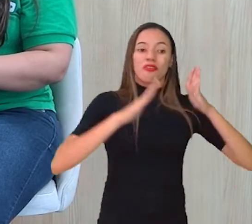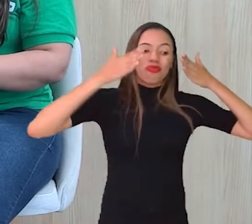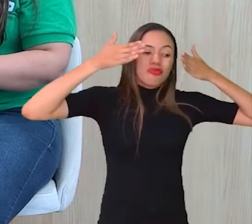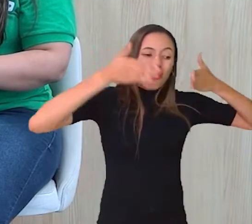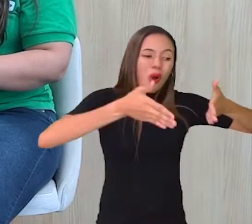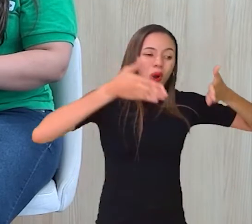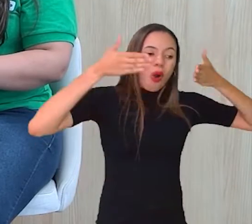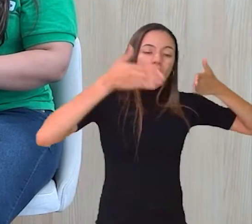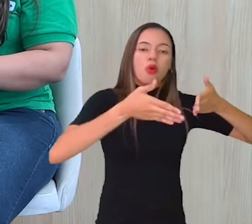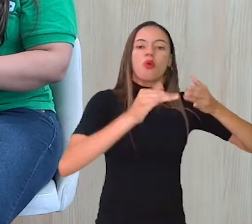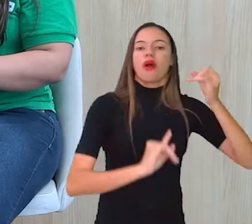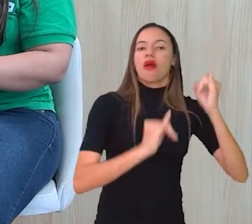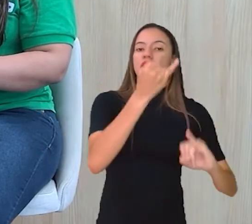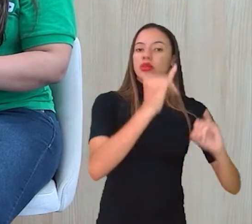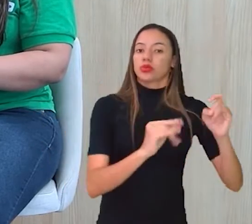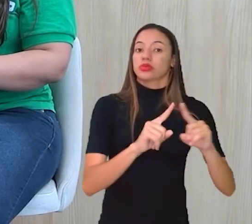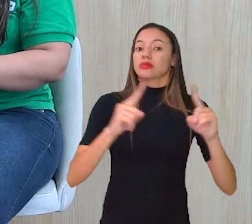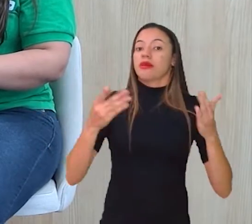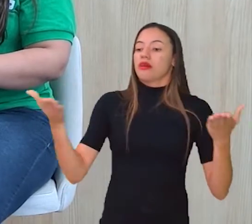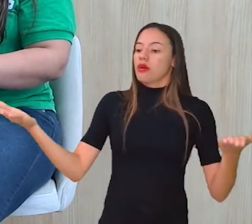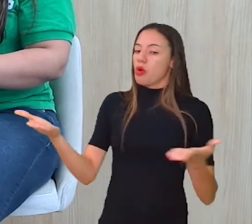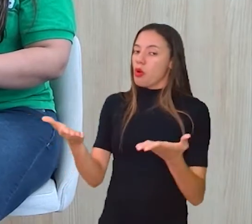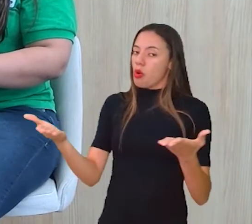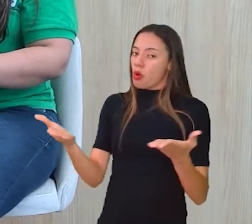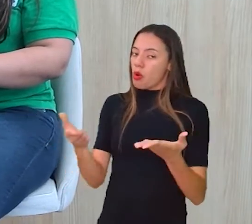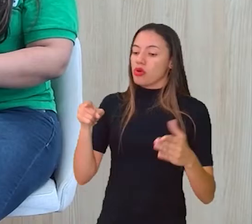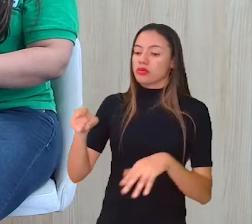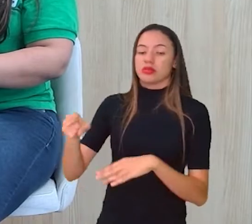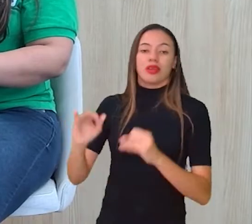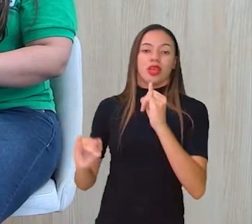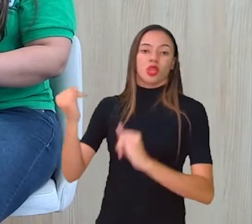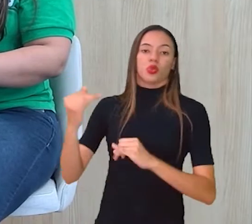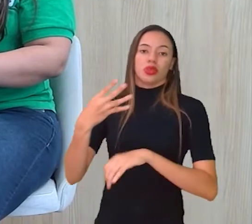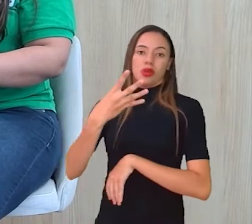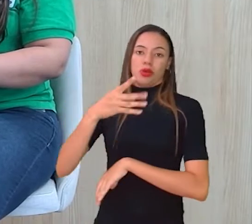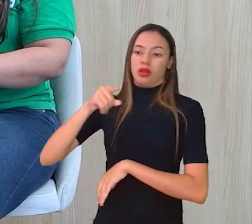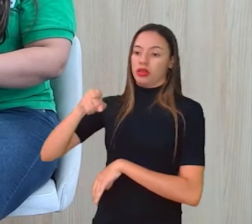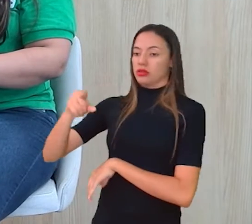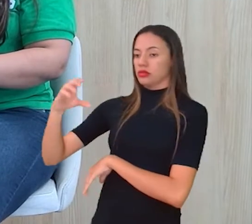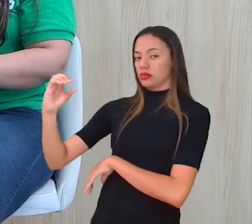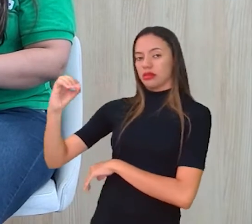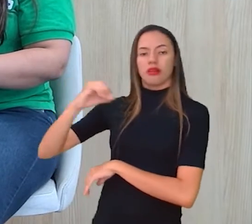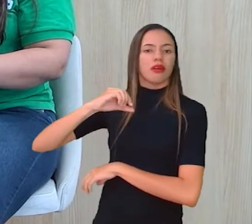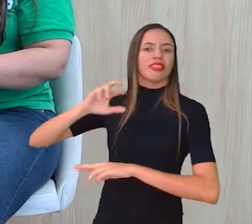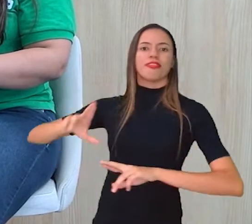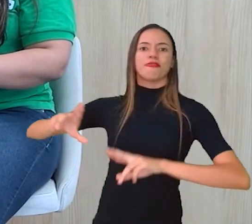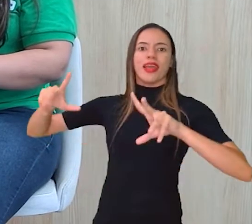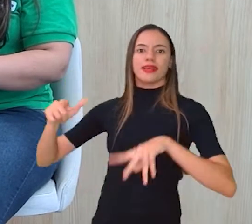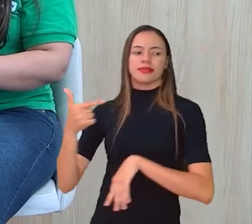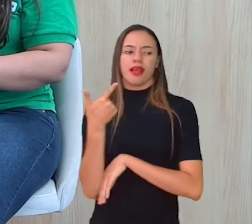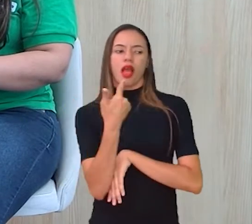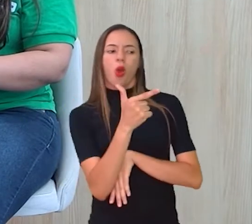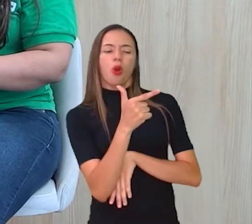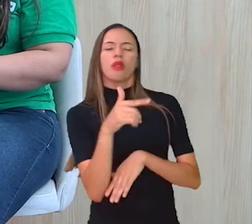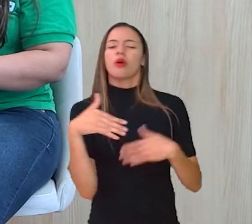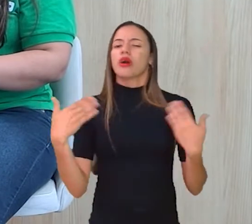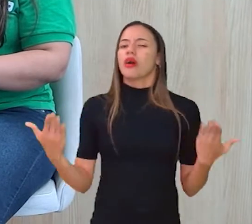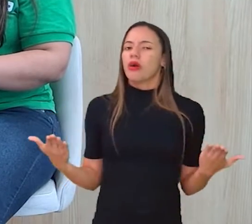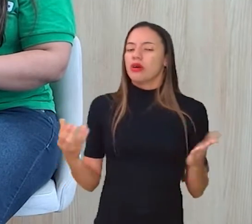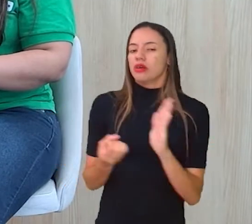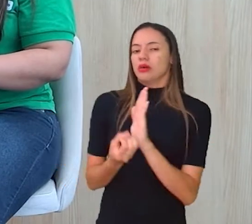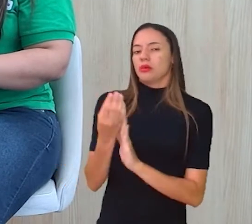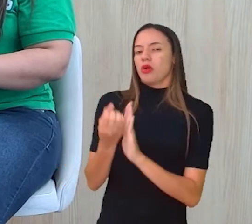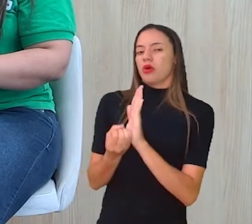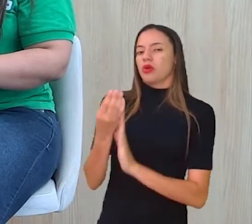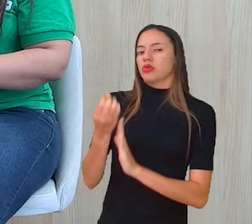si. E o que a gente tem hoje com essa indústria 4.0, vamos dizer assim, uma das grandes diferenças dela é que toda essa